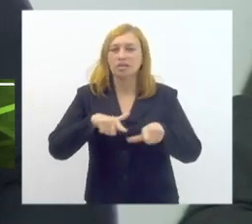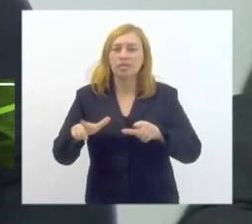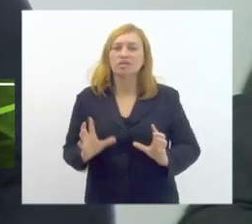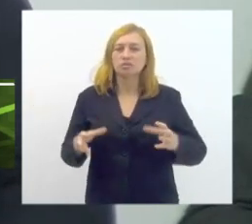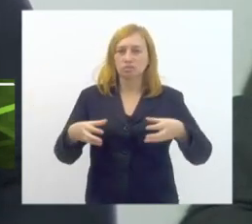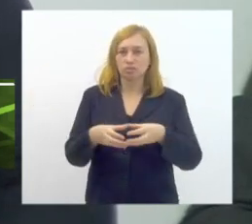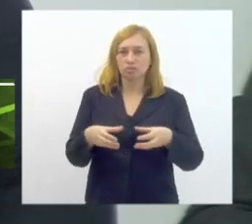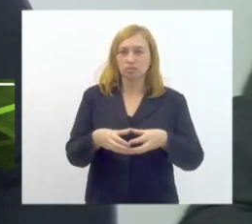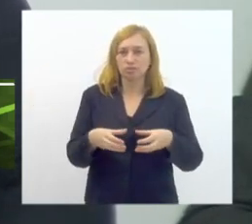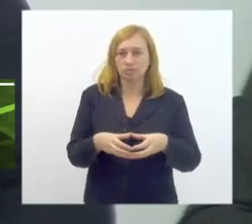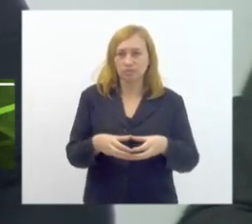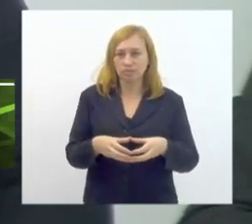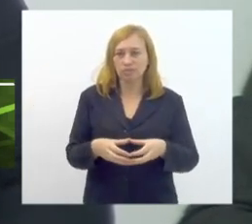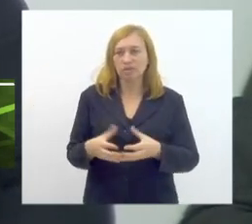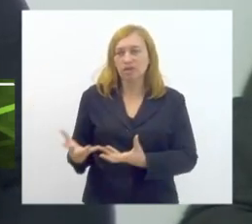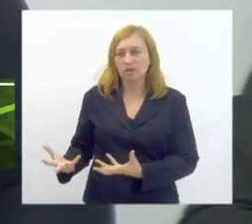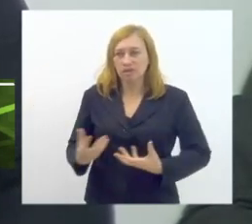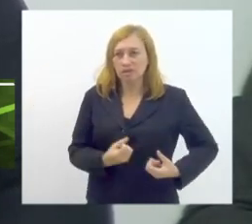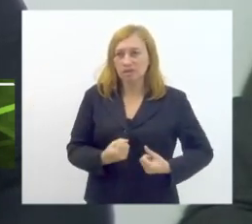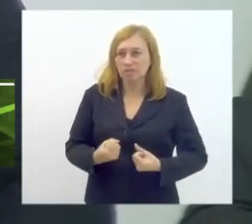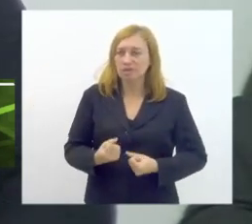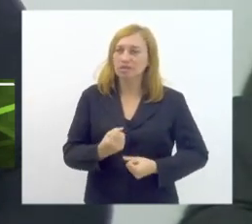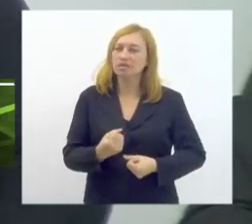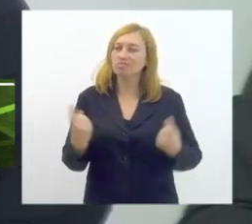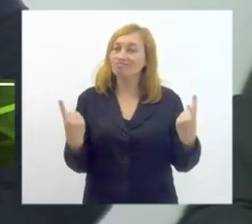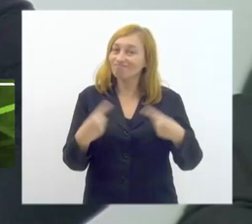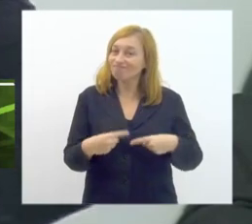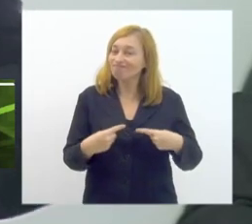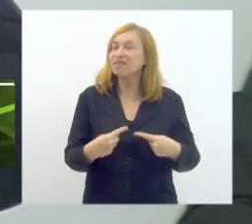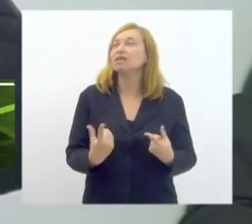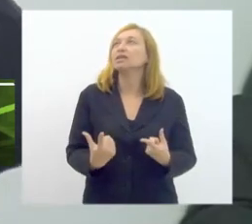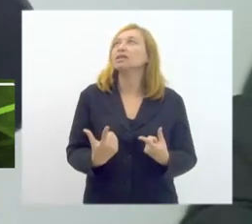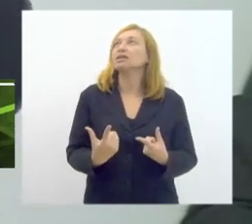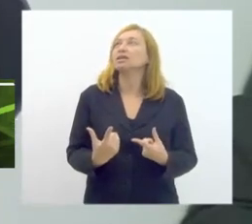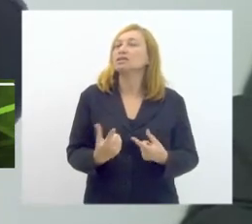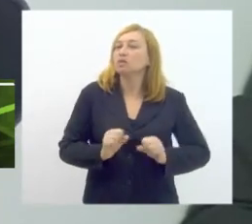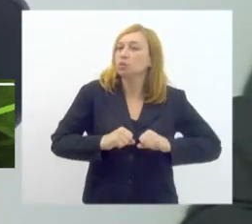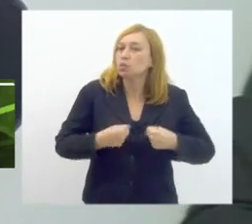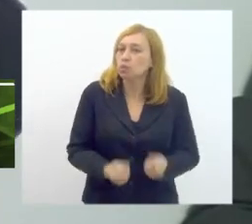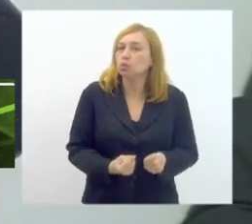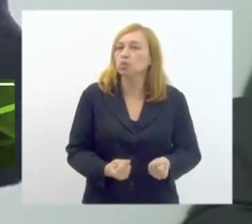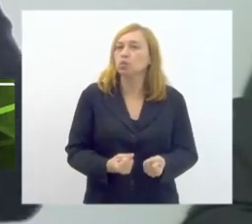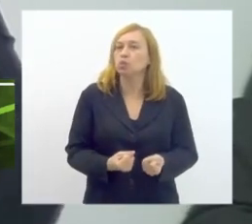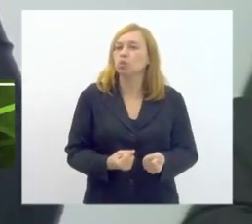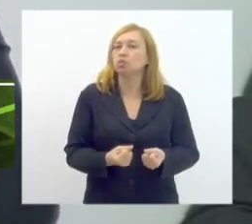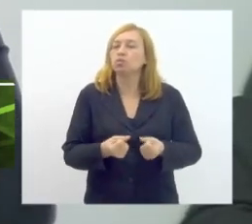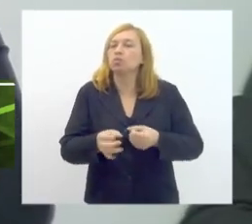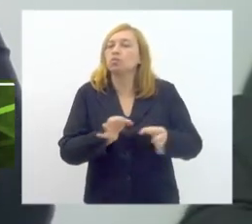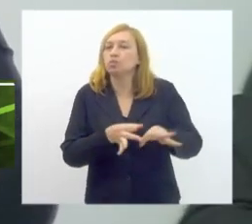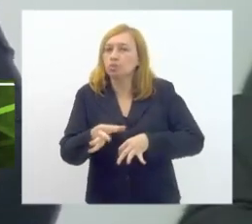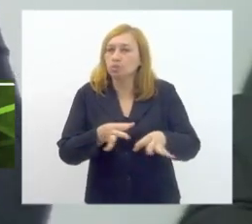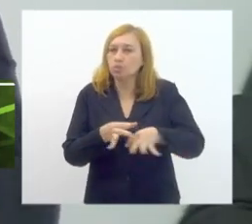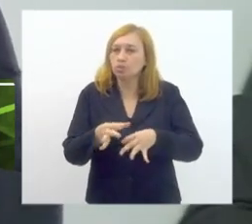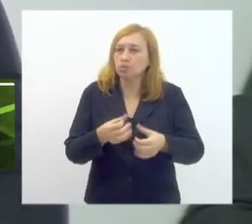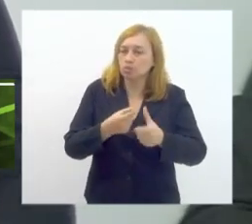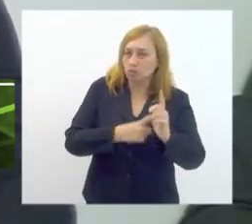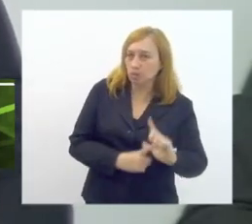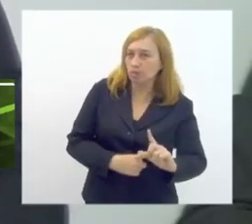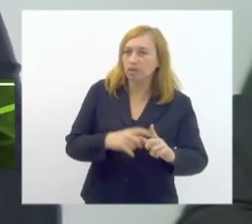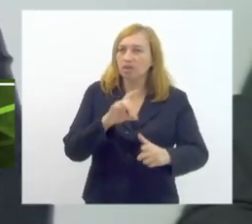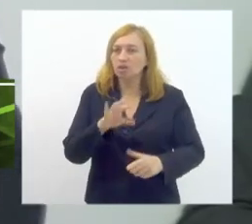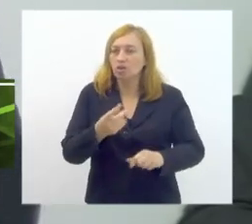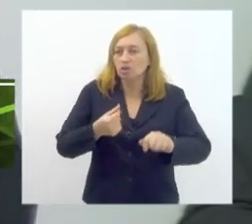Né? Ao receber essa demanda, esse desafio, a gente se debruçou em possíveis projetos que não dependessem tanto